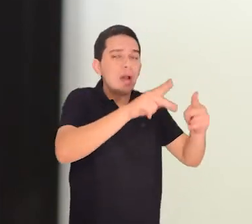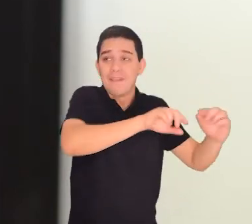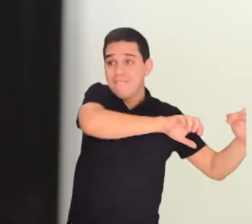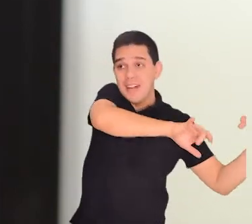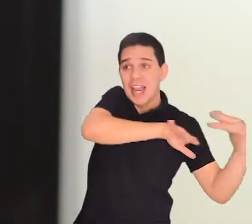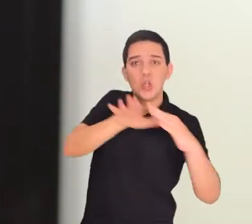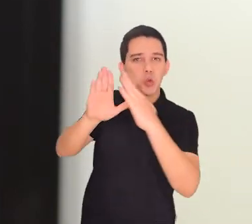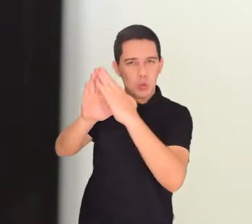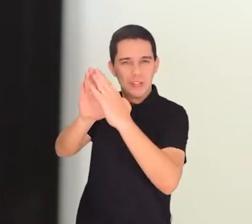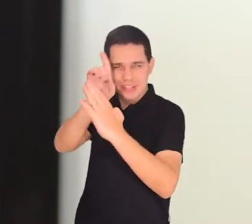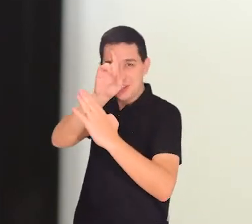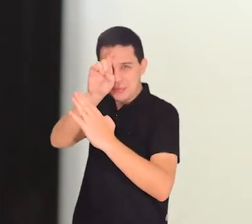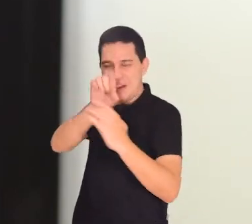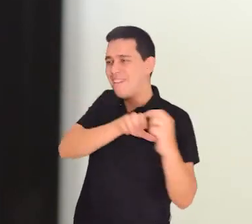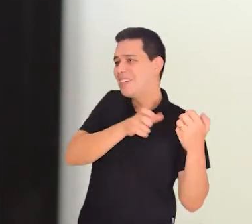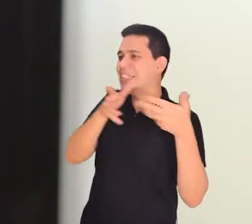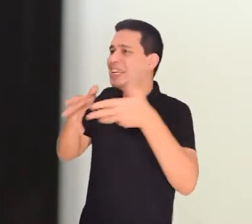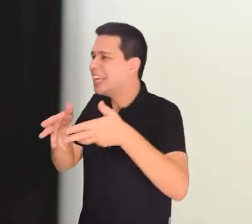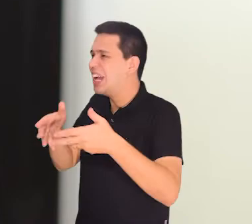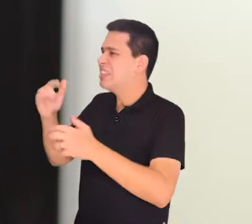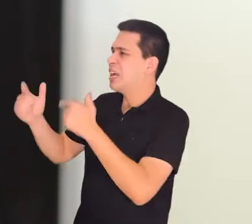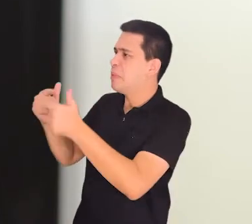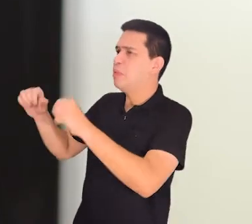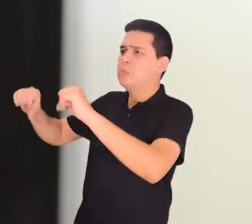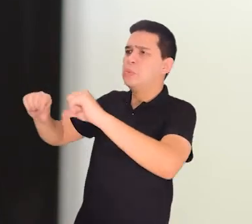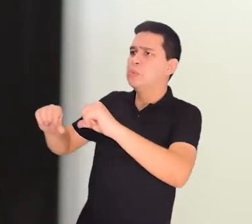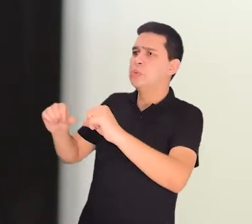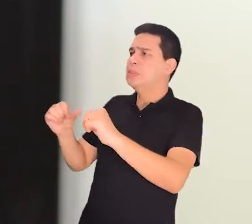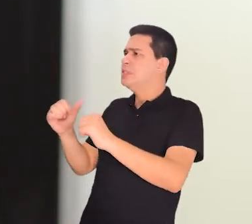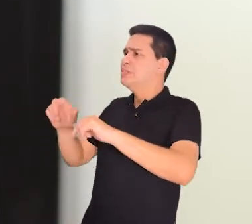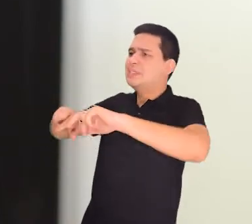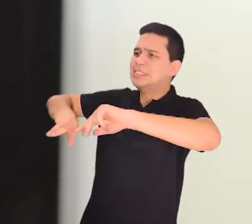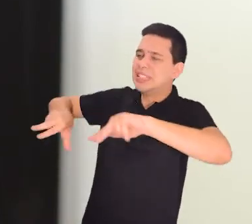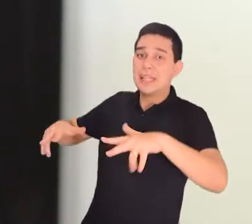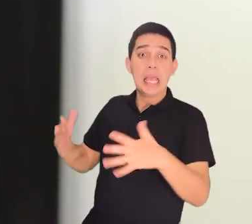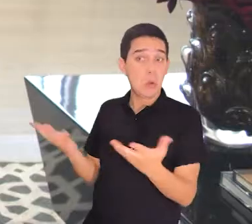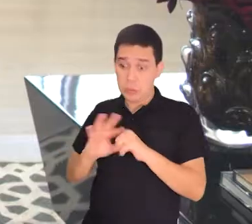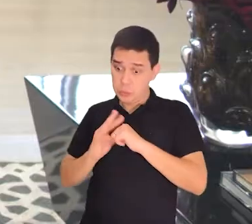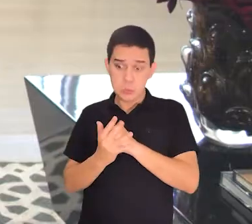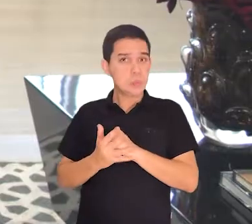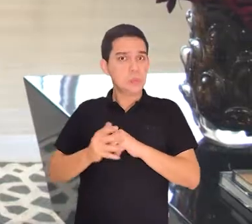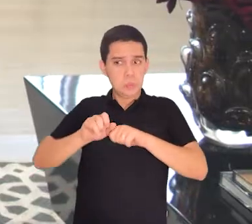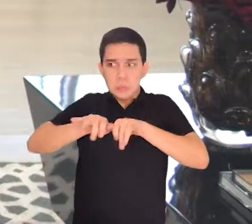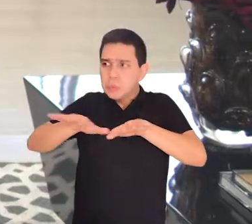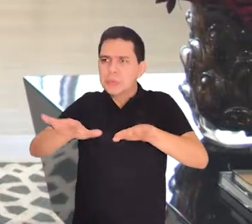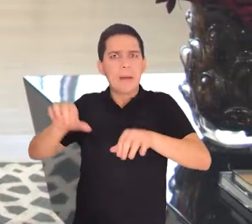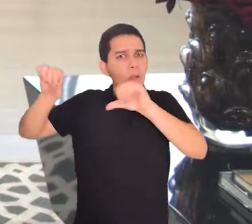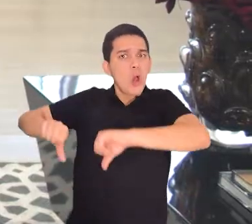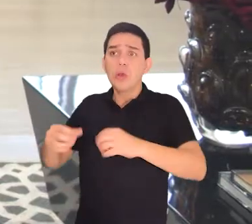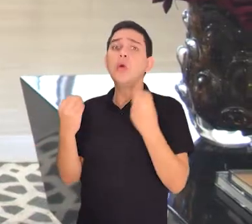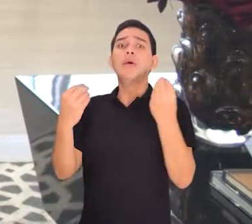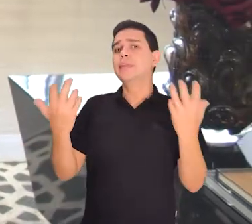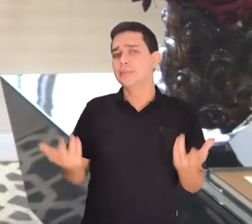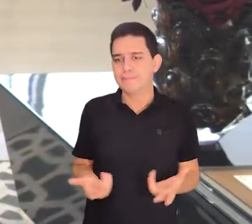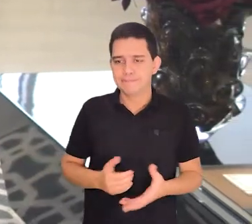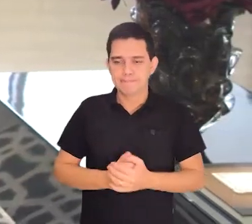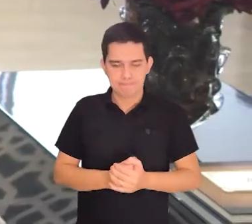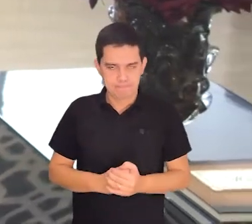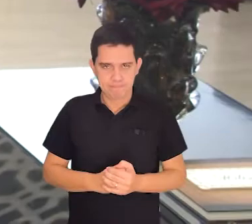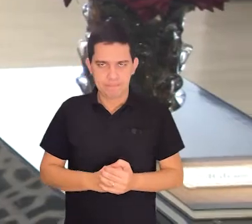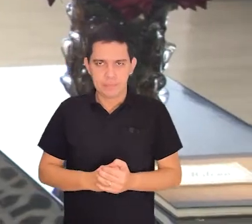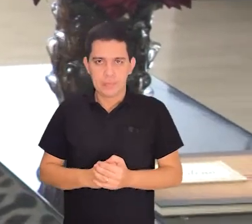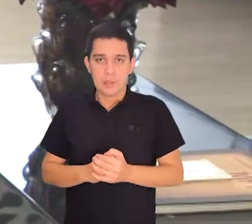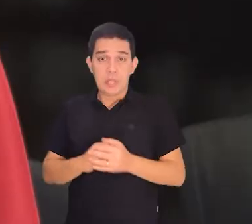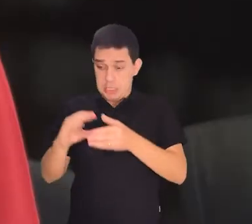hospitais, sobretudo nesse momento de grande crise. As práticas das cooperativas fakes devem